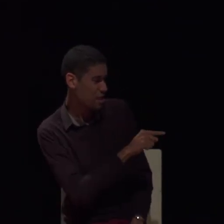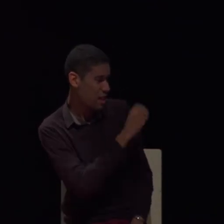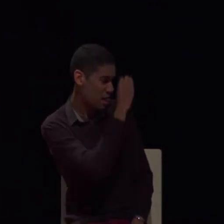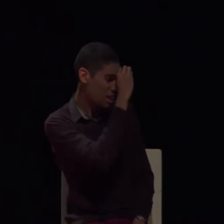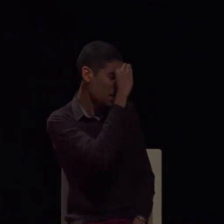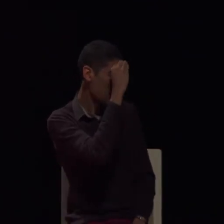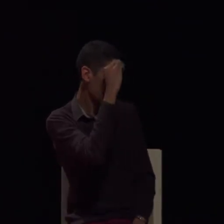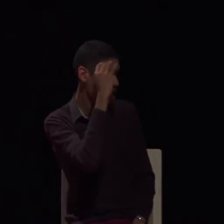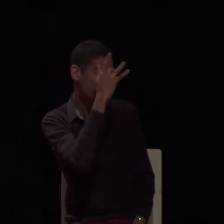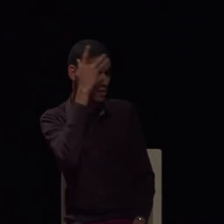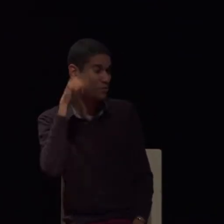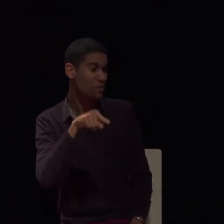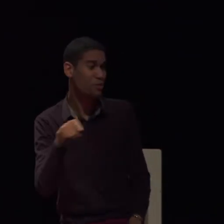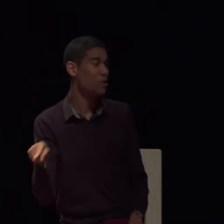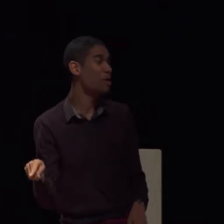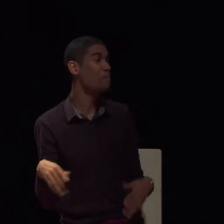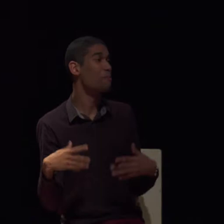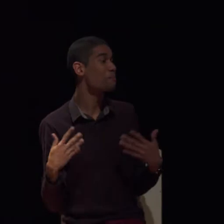perigosa